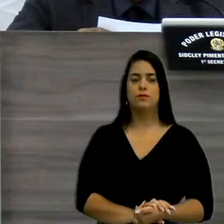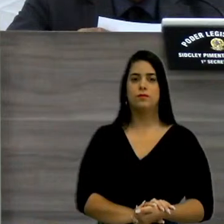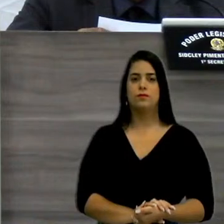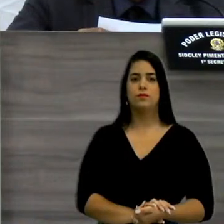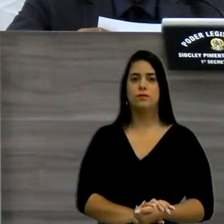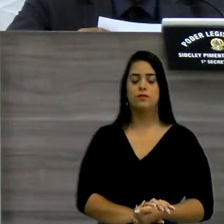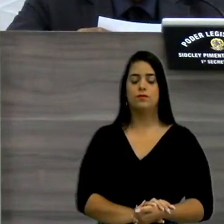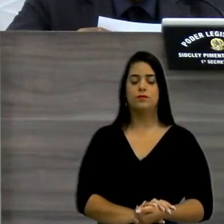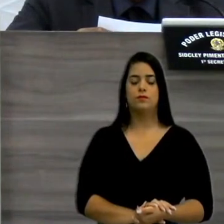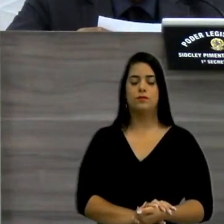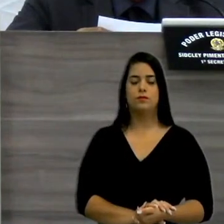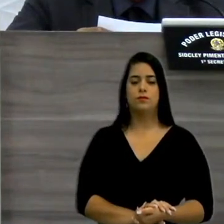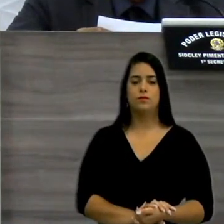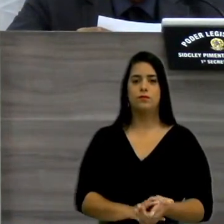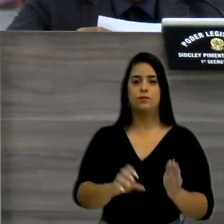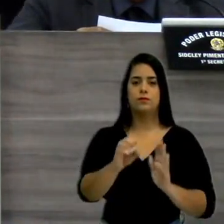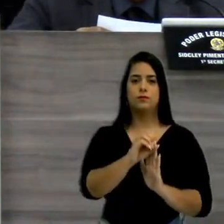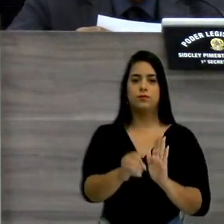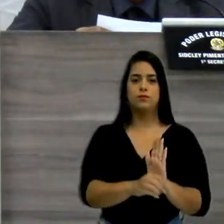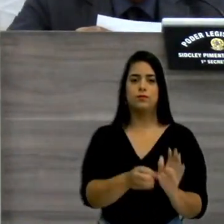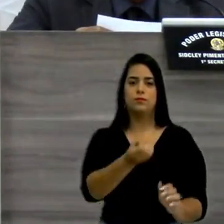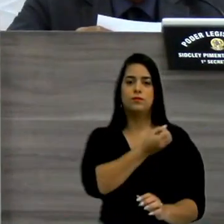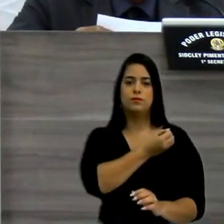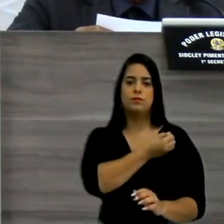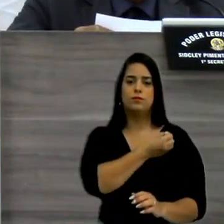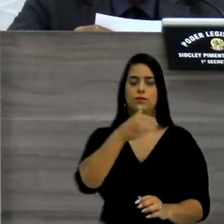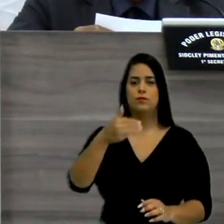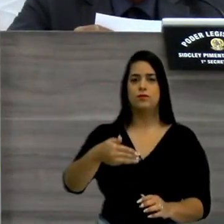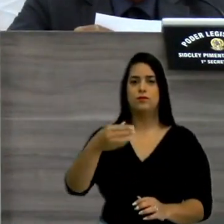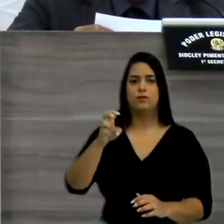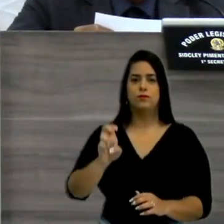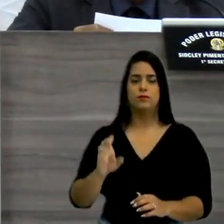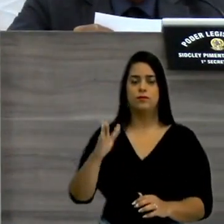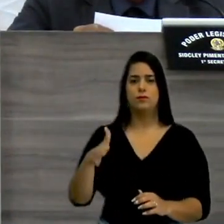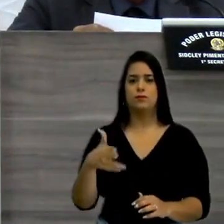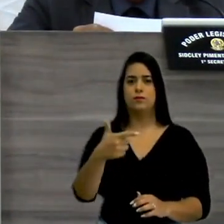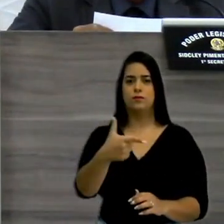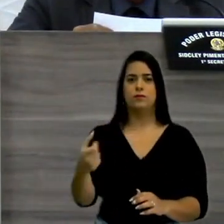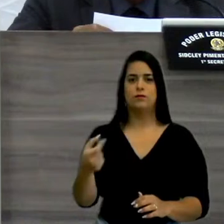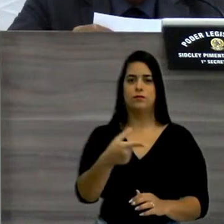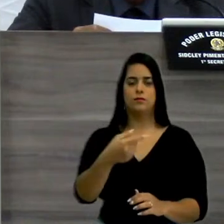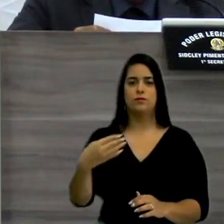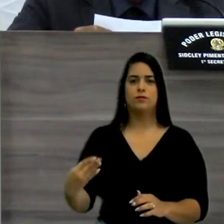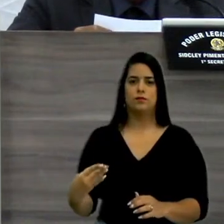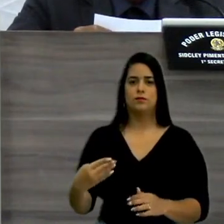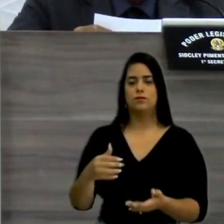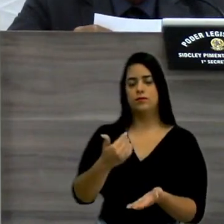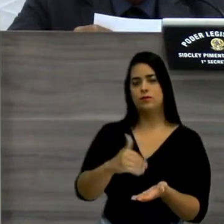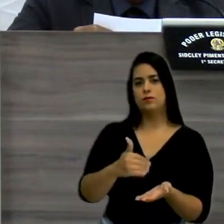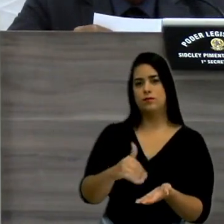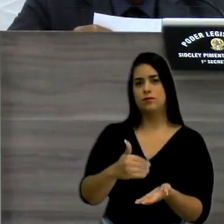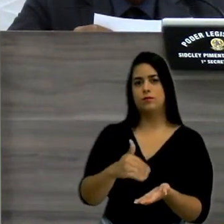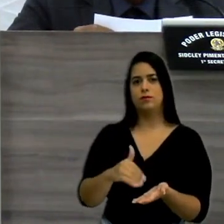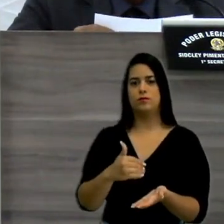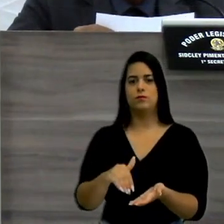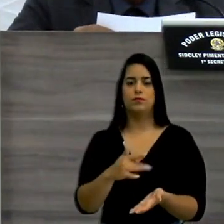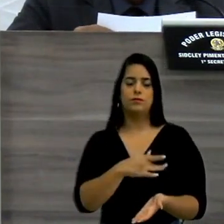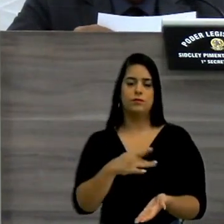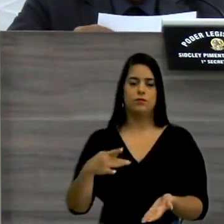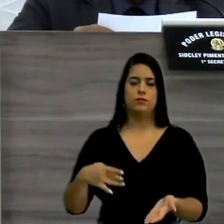Aí. Ofício número 35/2024 da Secretaria Municipal de Saúde para a Câmara de